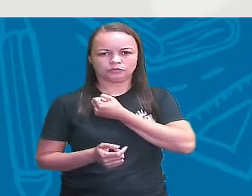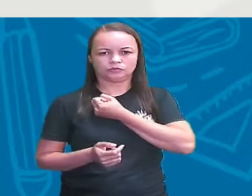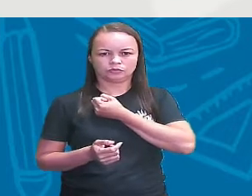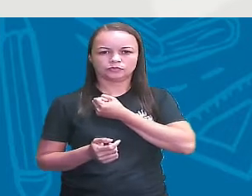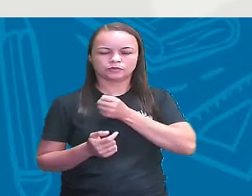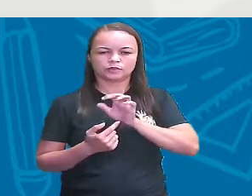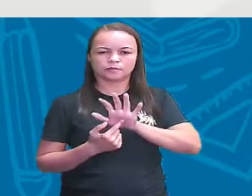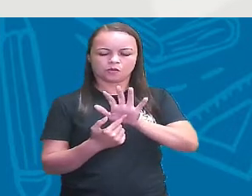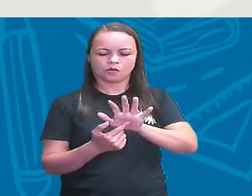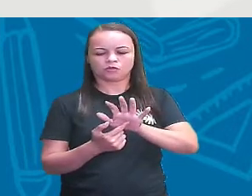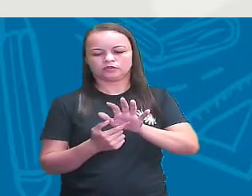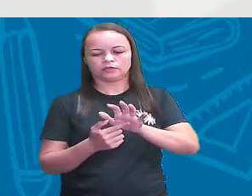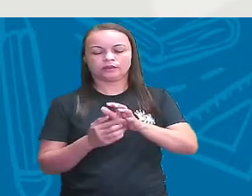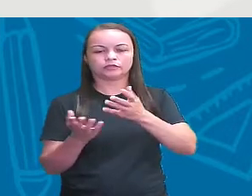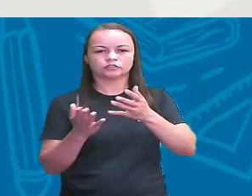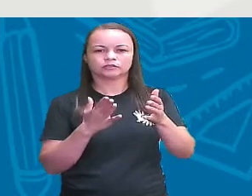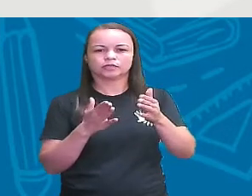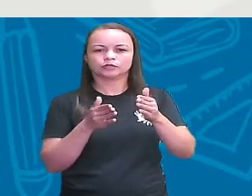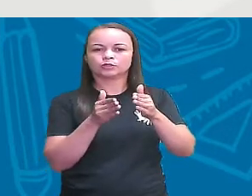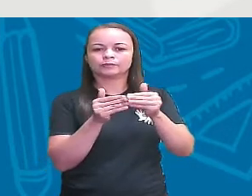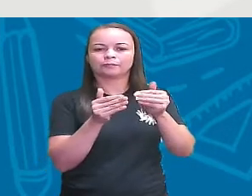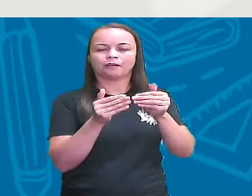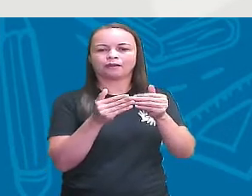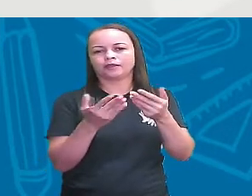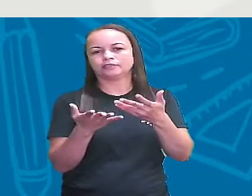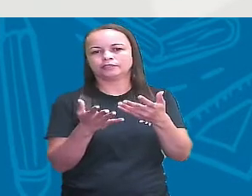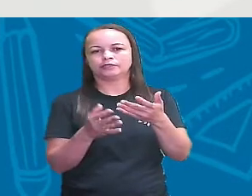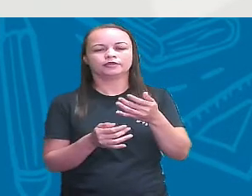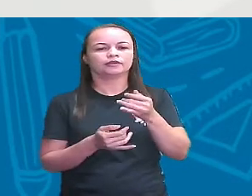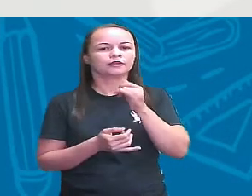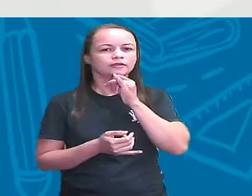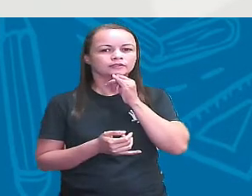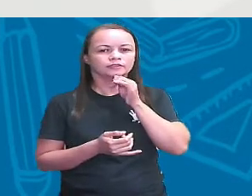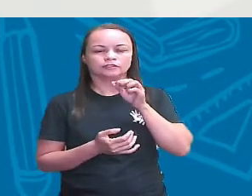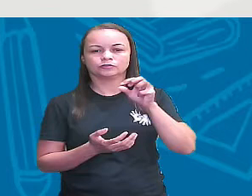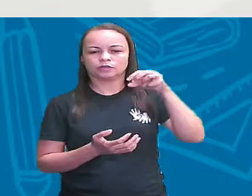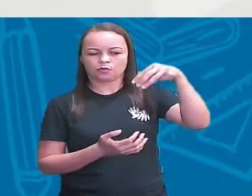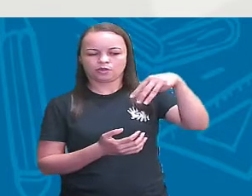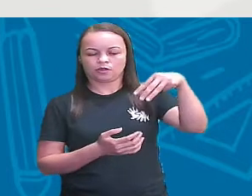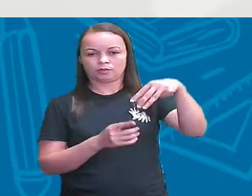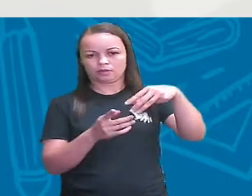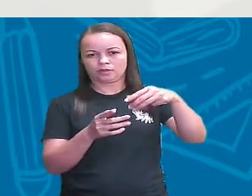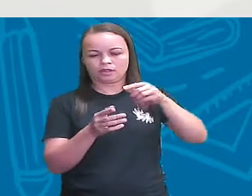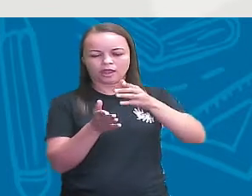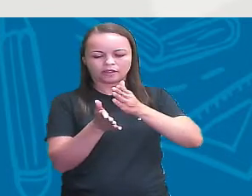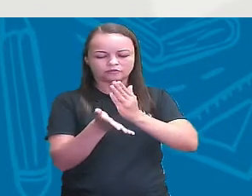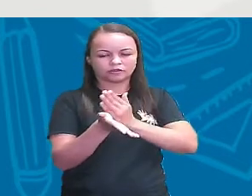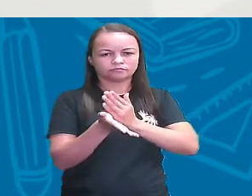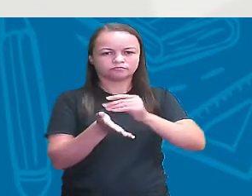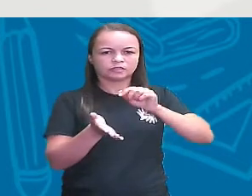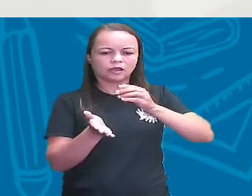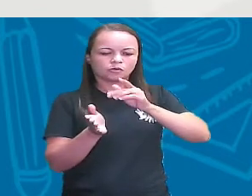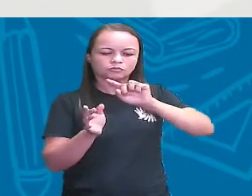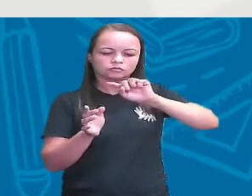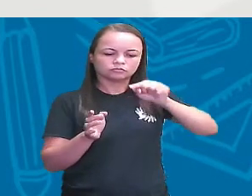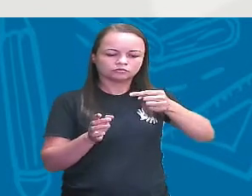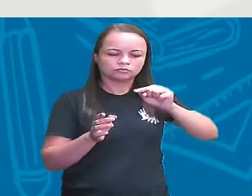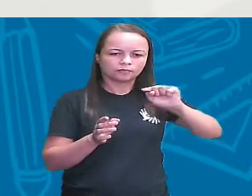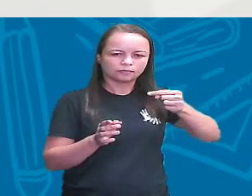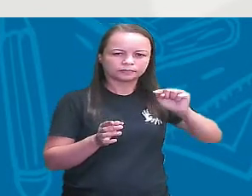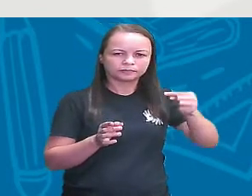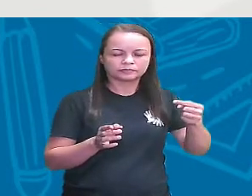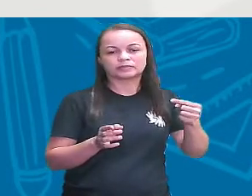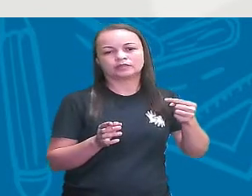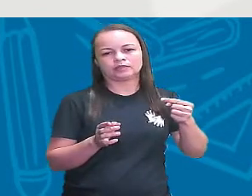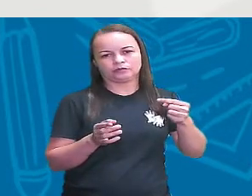inteiro abaixo da unidade de medida que a questão traz. E aí vai arrastando a vírgula no sentido